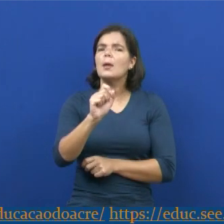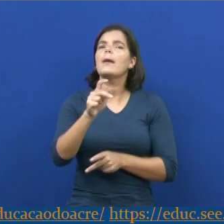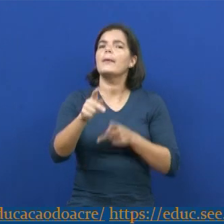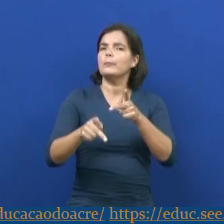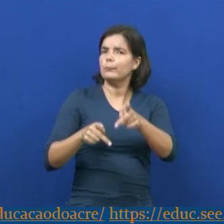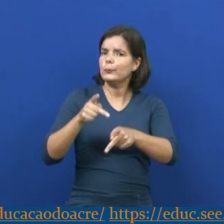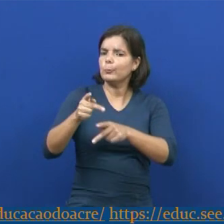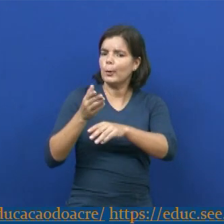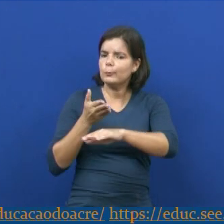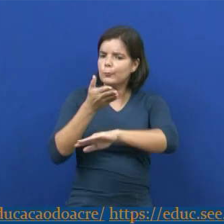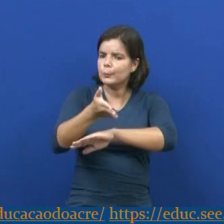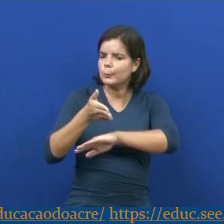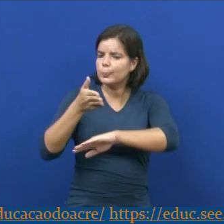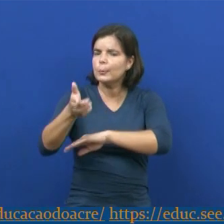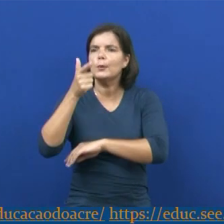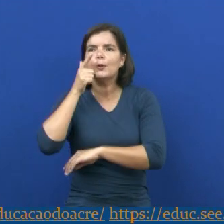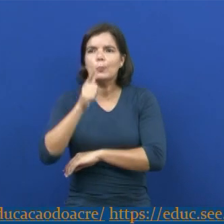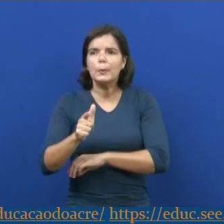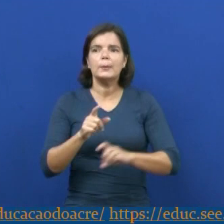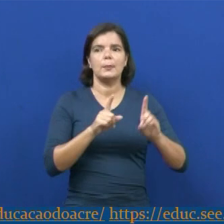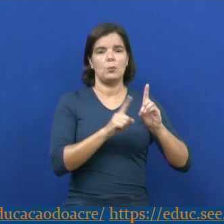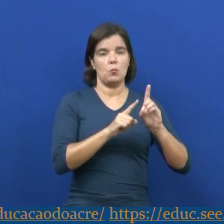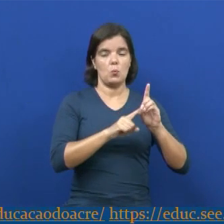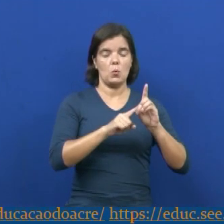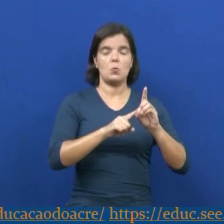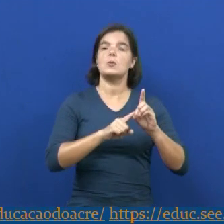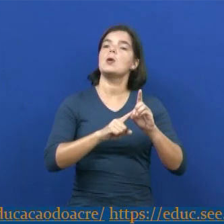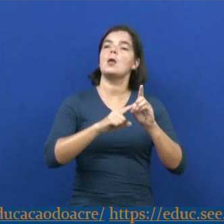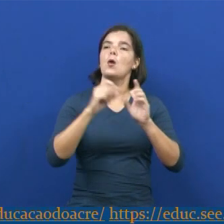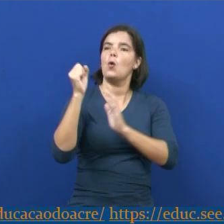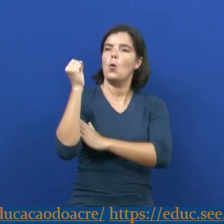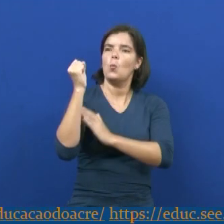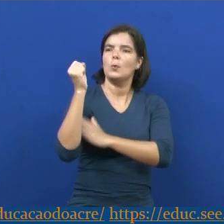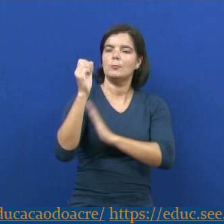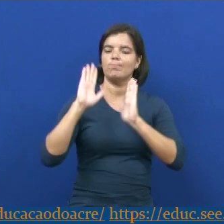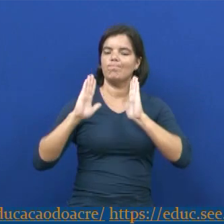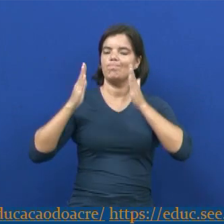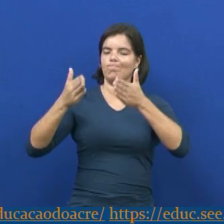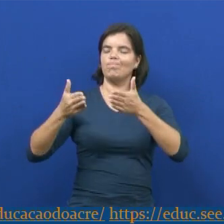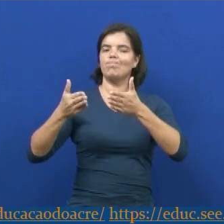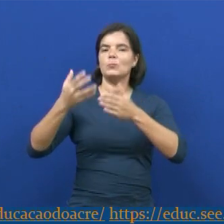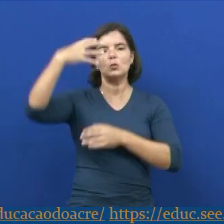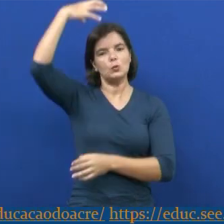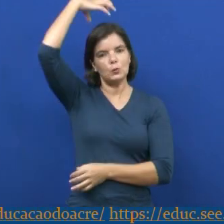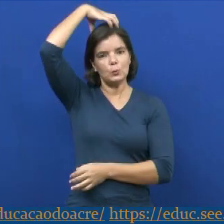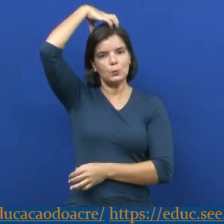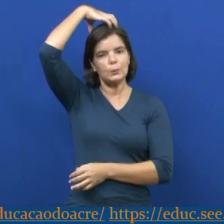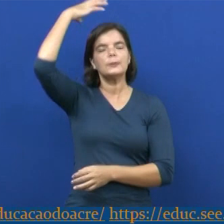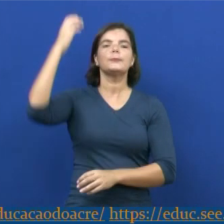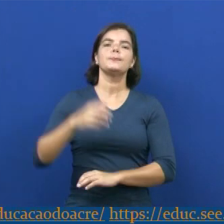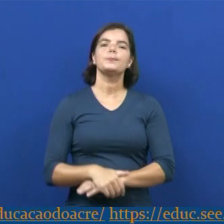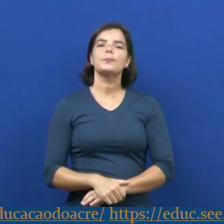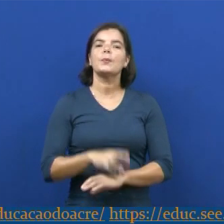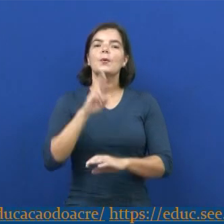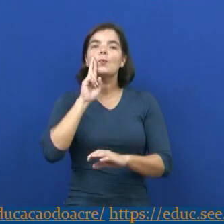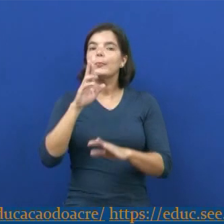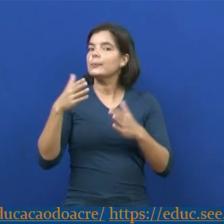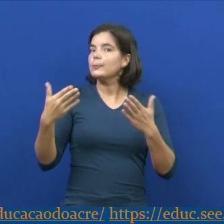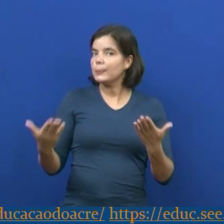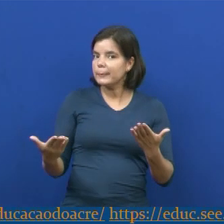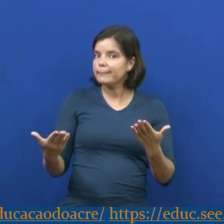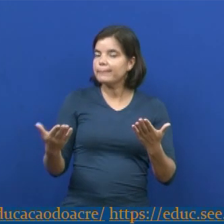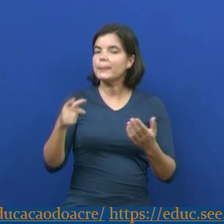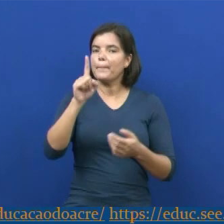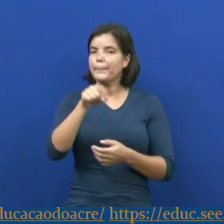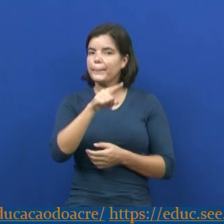aqueles que eles iam conquistando. E letra D. O poder concentrado nas mãos dos reis. E aí, gente,